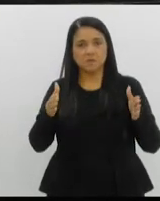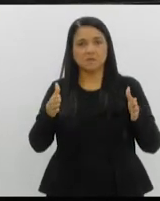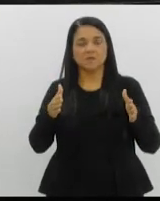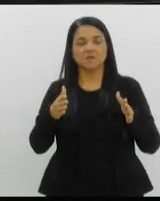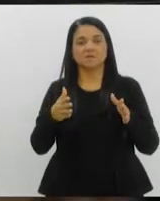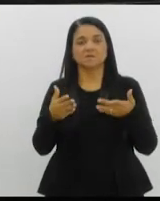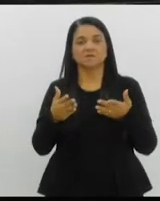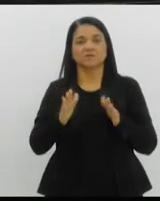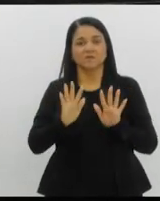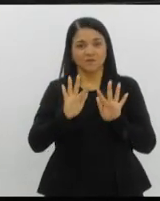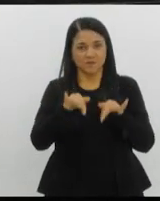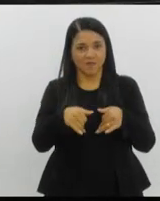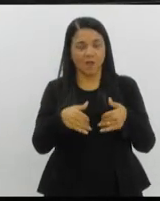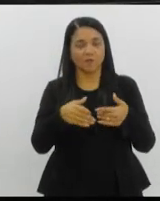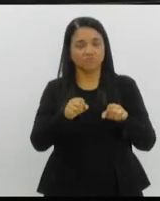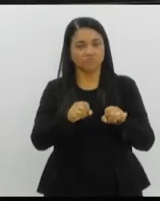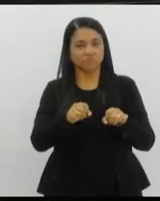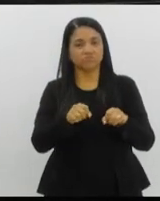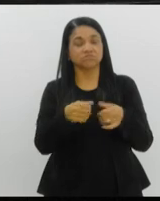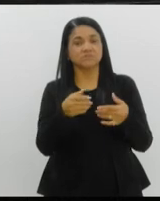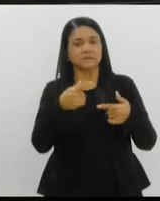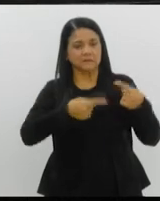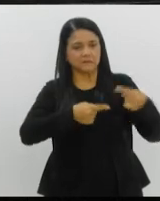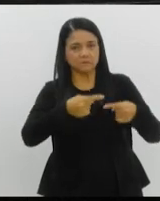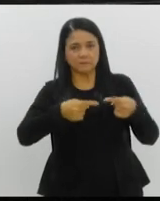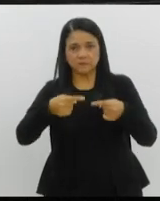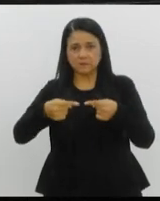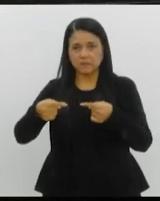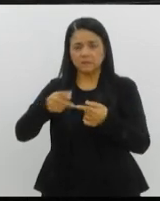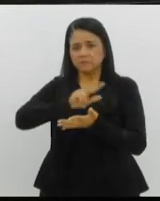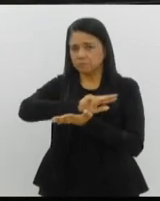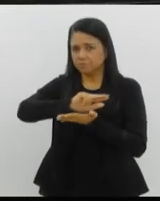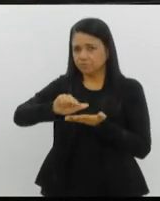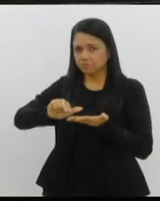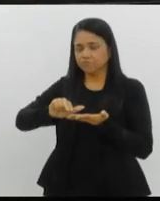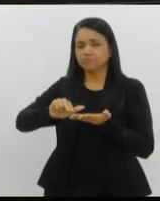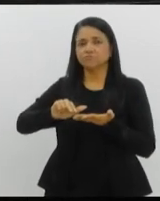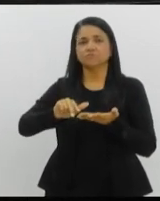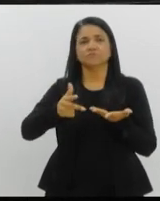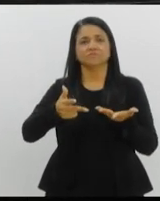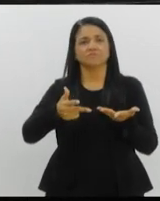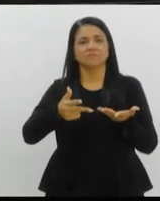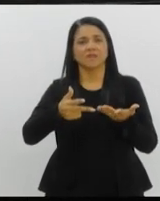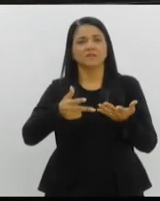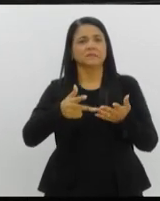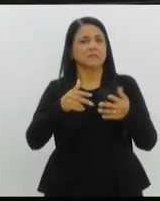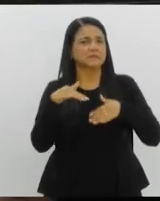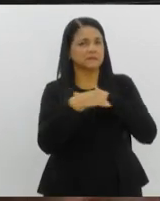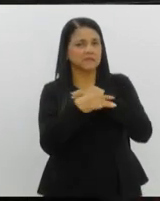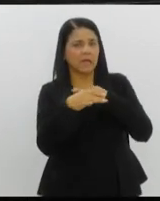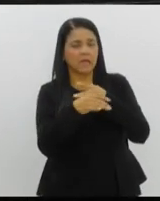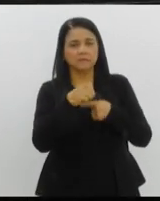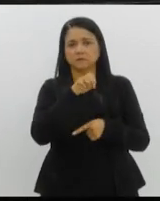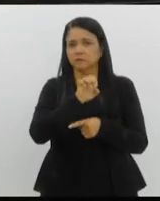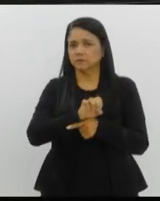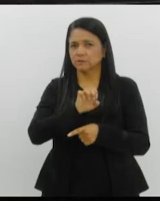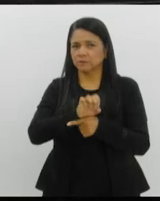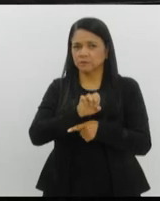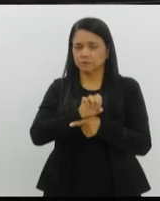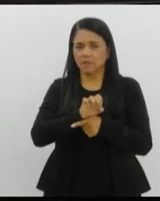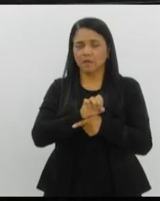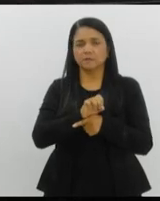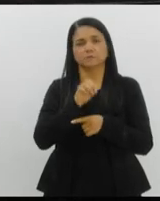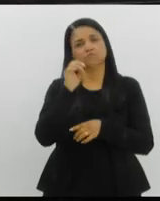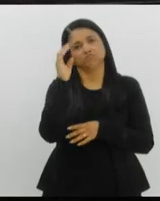final e garantir debates diversificados sobre a conjuntura, seja da cidade, do estado ou até mesmo